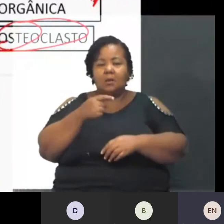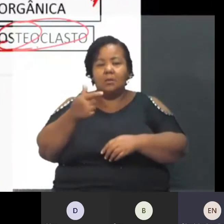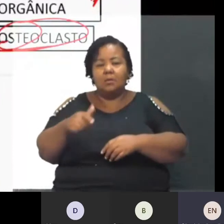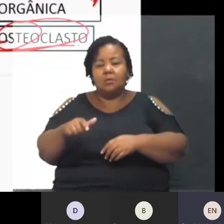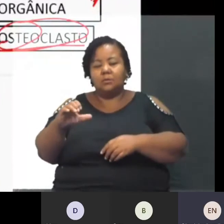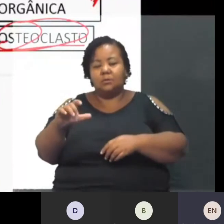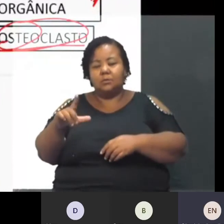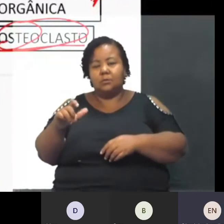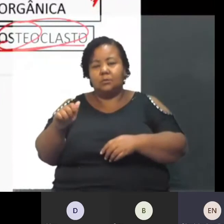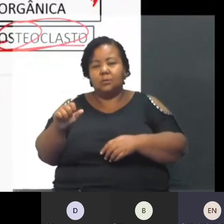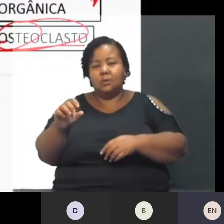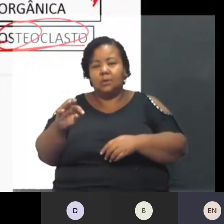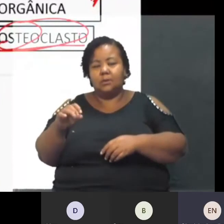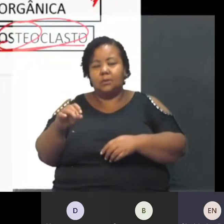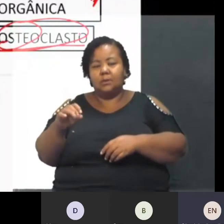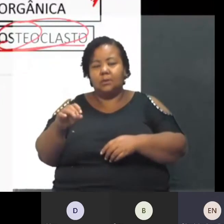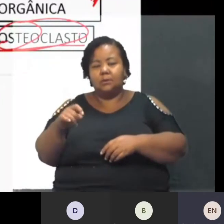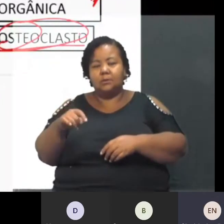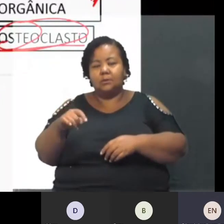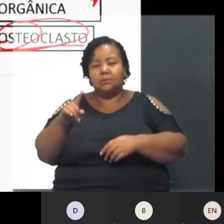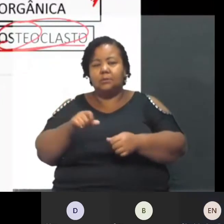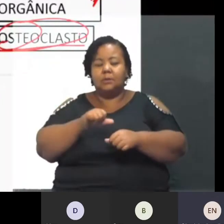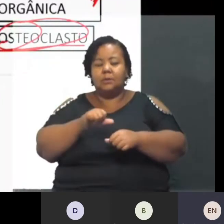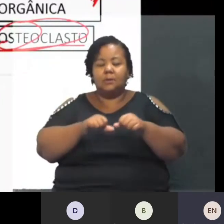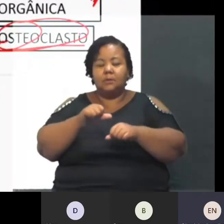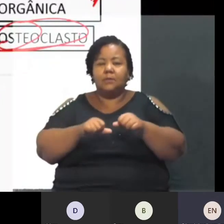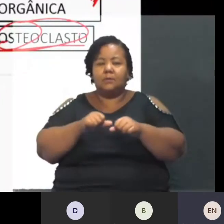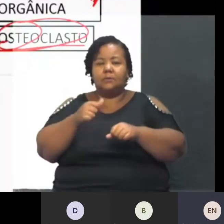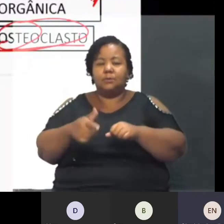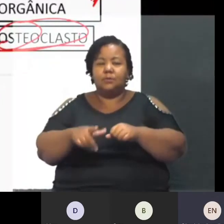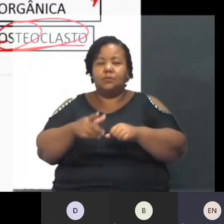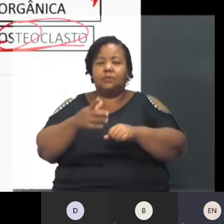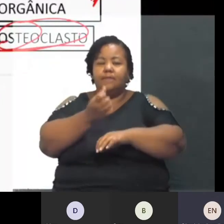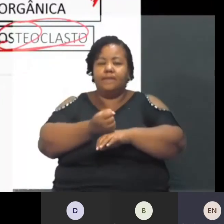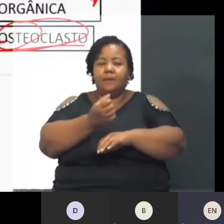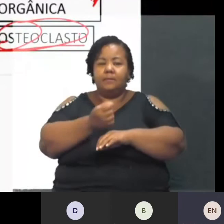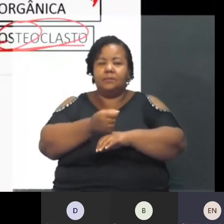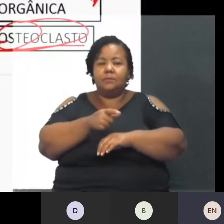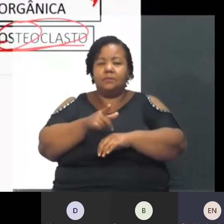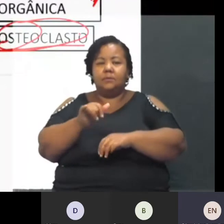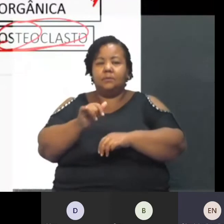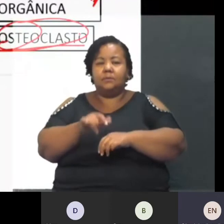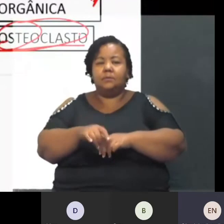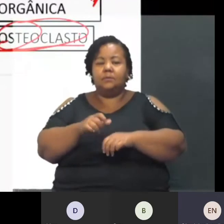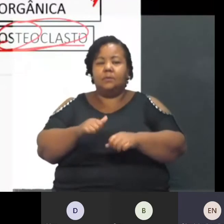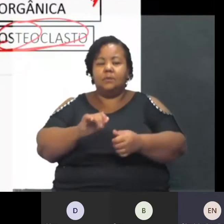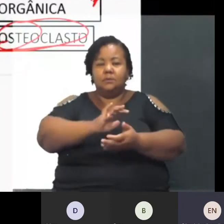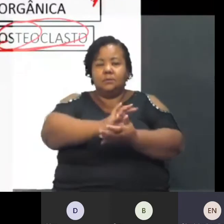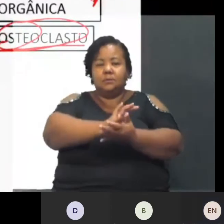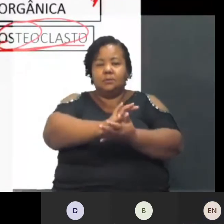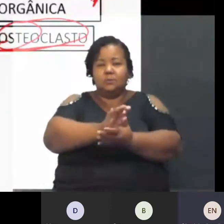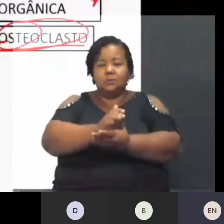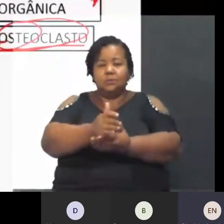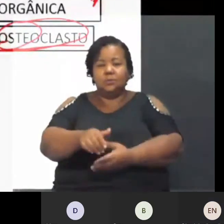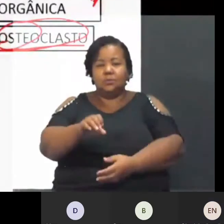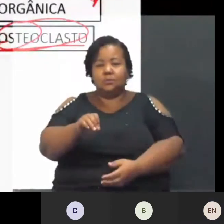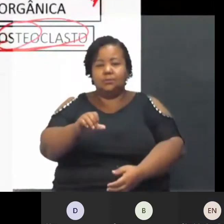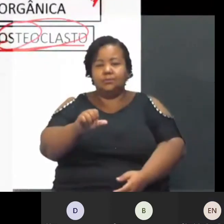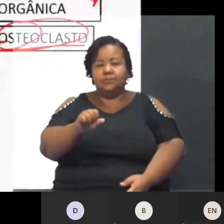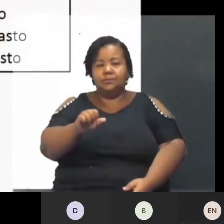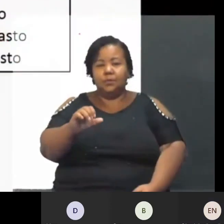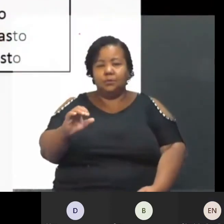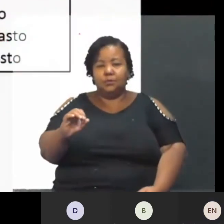e o osteoclasto é a célula que faz a reabsorção óssea, é a célula que vai destruindo o osso.